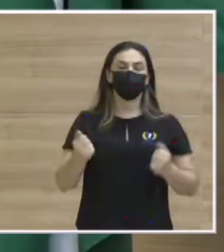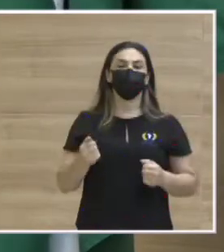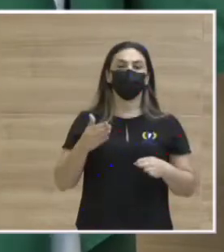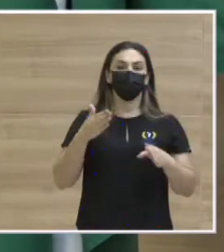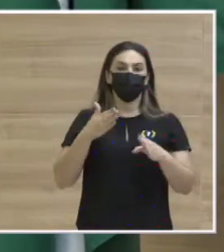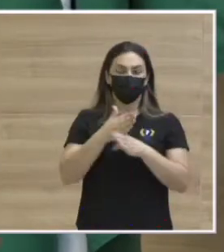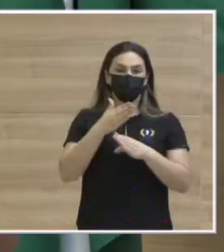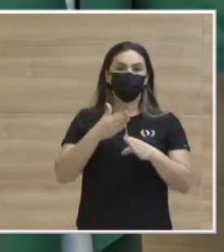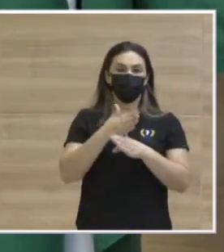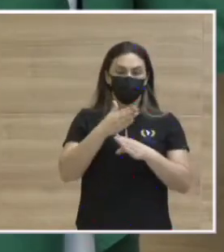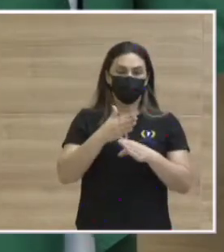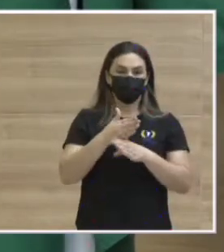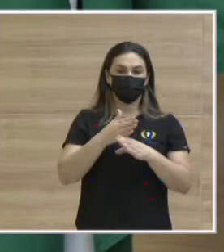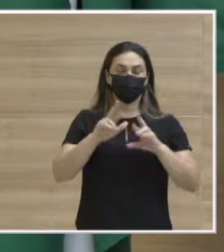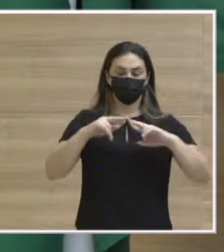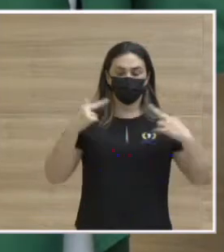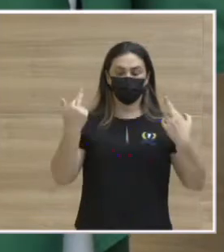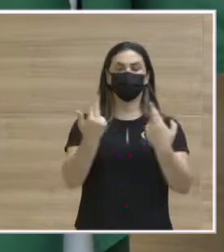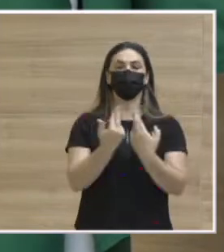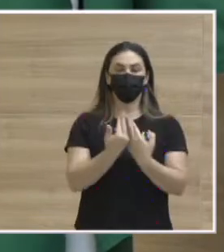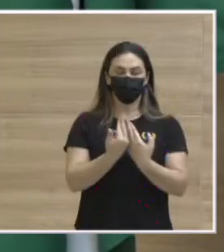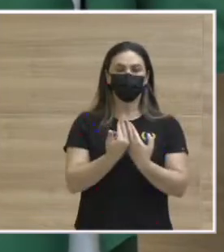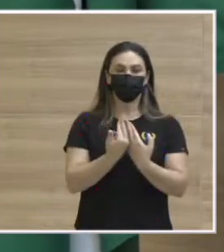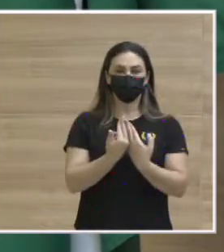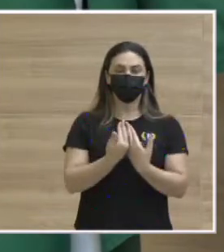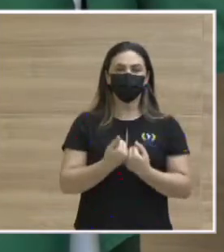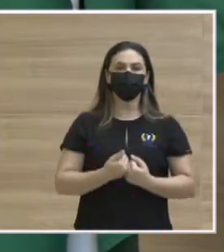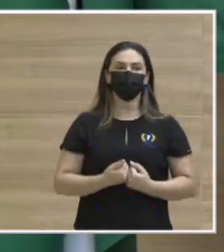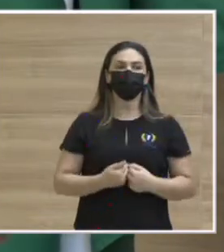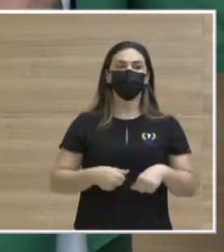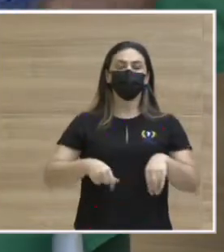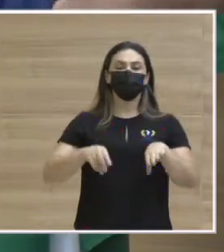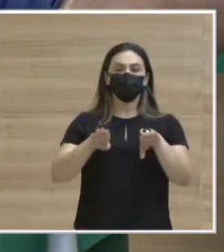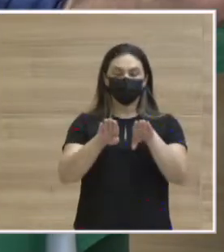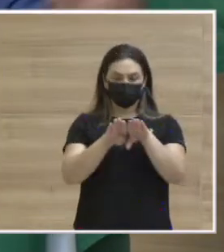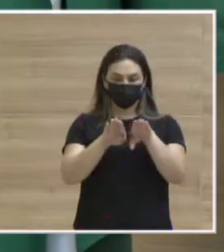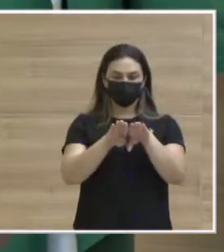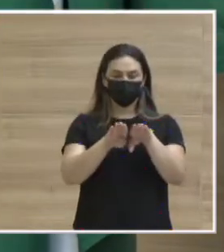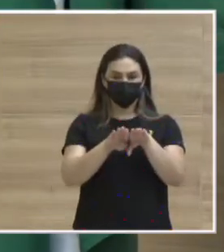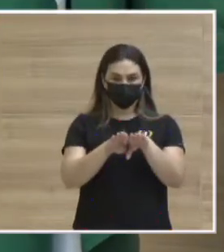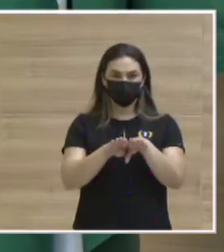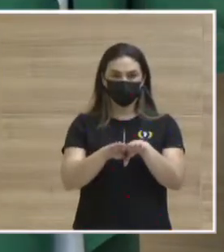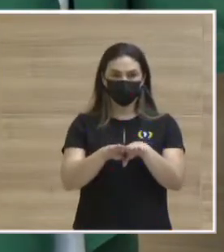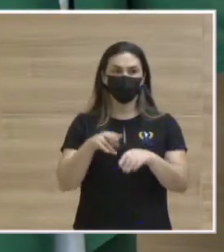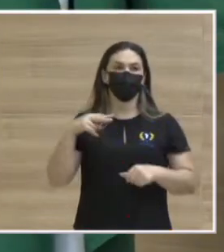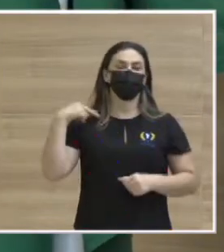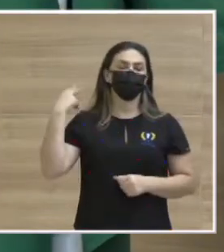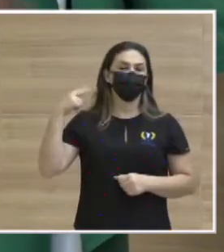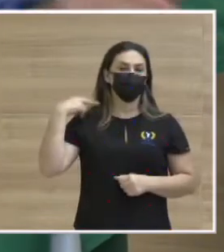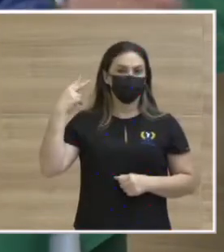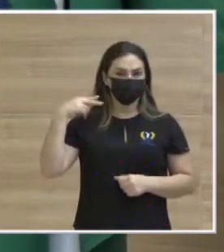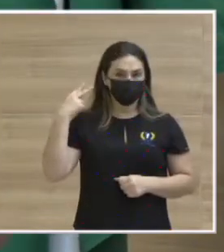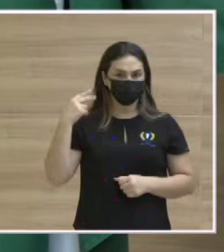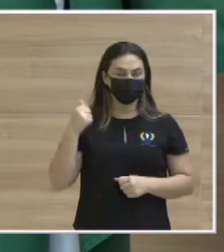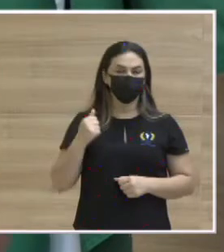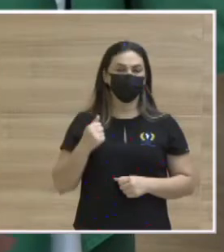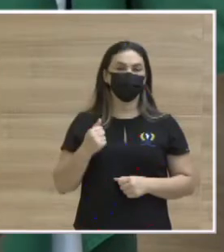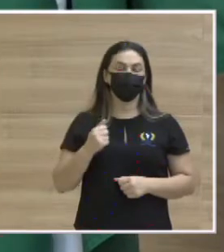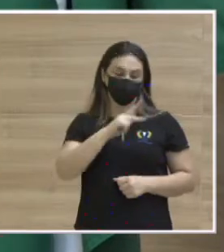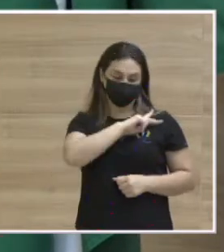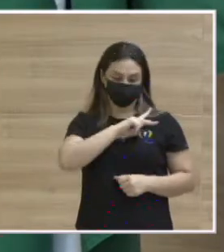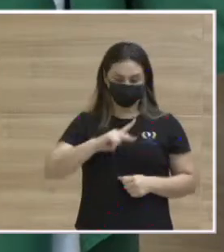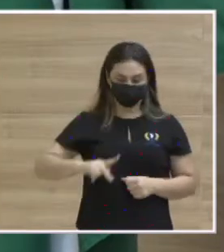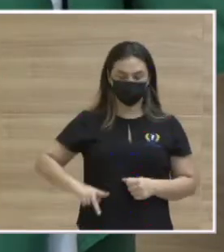participam de alguma forma aí a sessão. Reitero, já anunciado pelo excelentíssimo senhor vereador, senhor